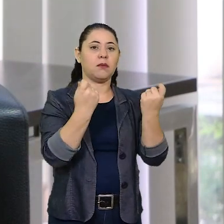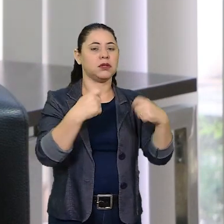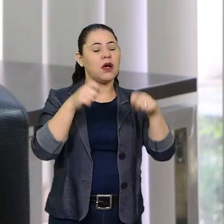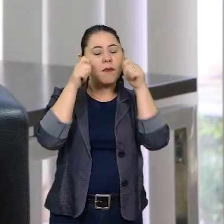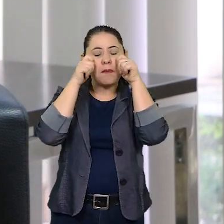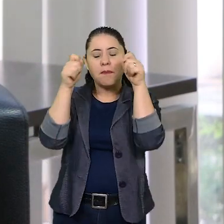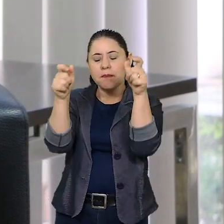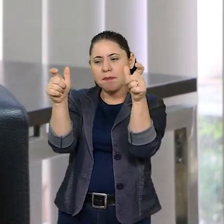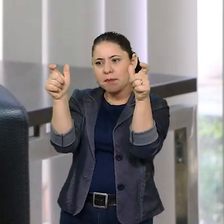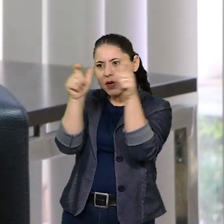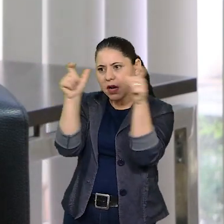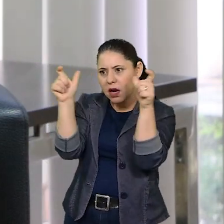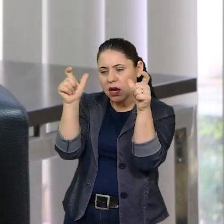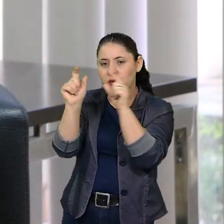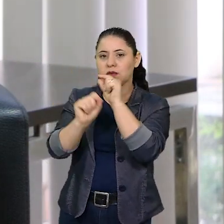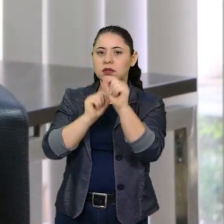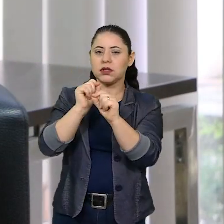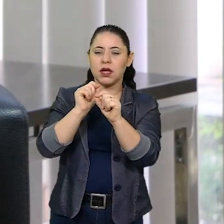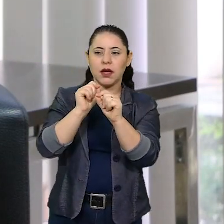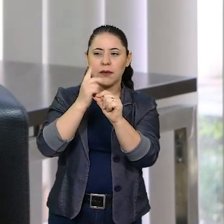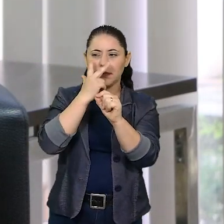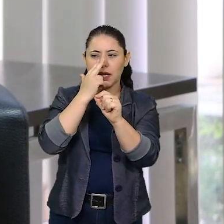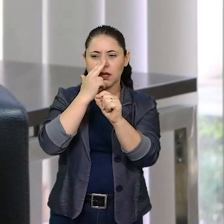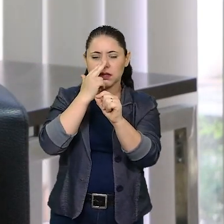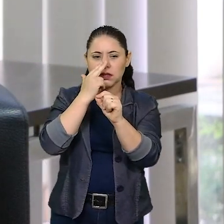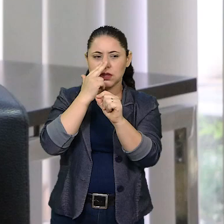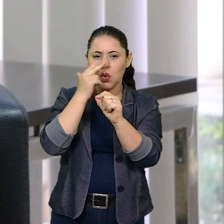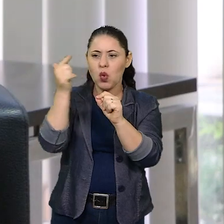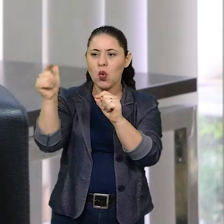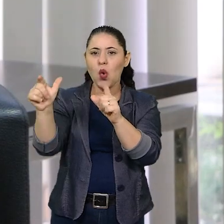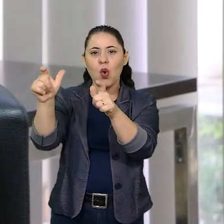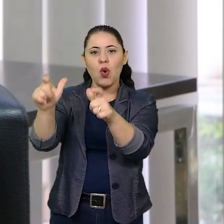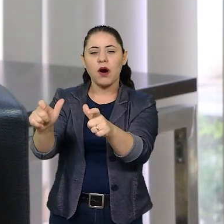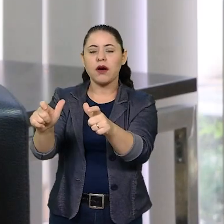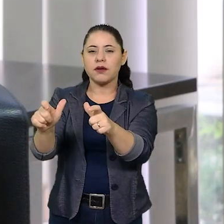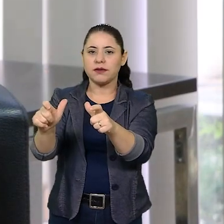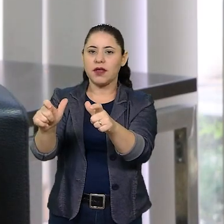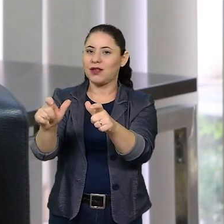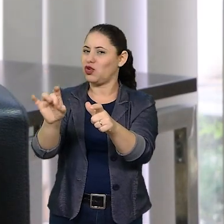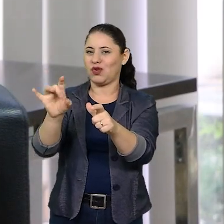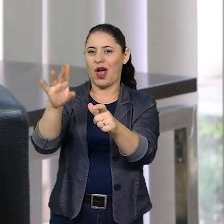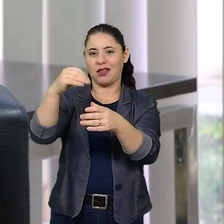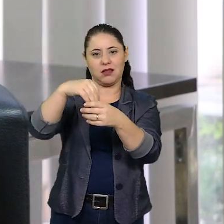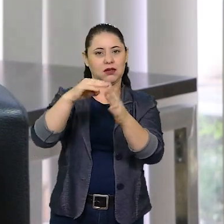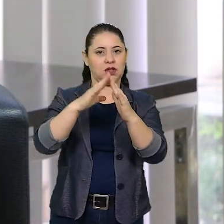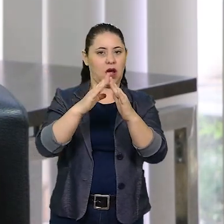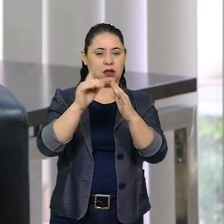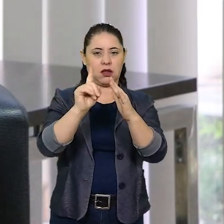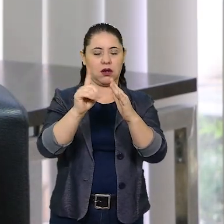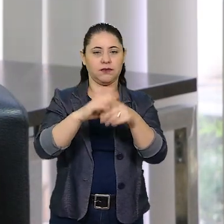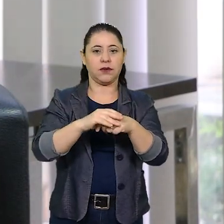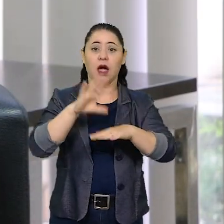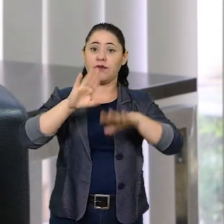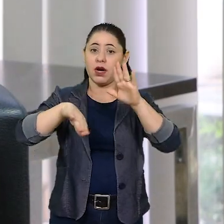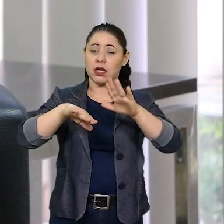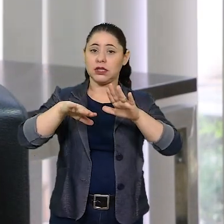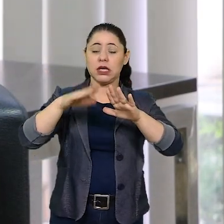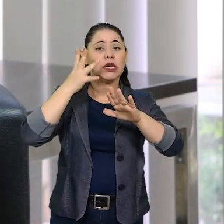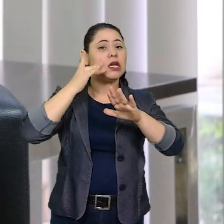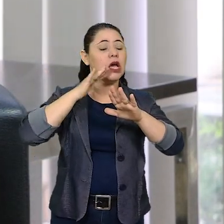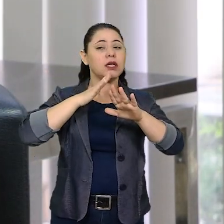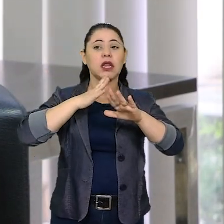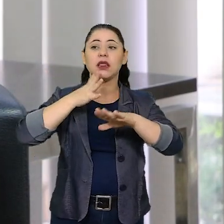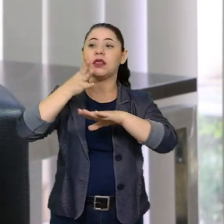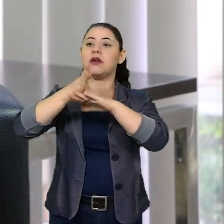prestar atenção. Muitas vezes, sinais são dados em outros locais, não só em casa. Muitas vezes, a criança se abre